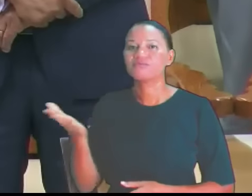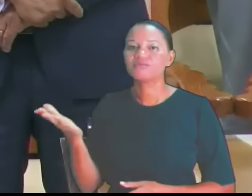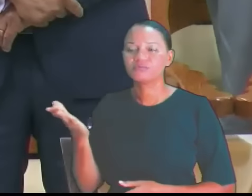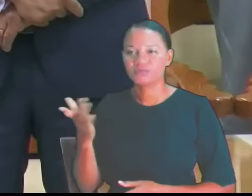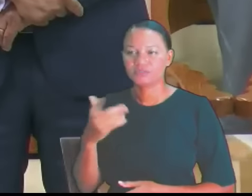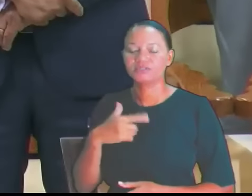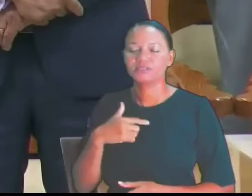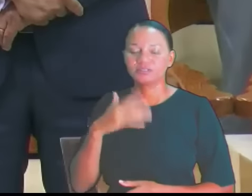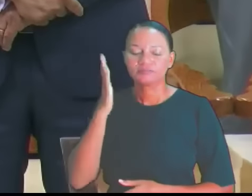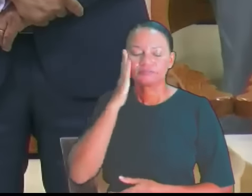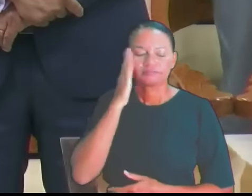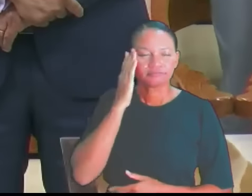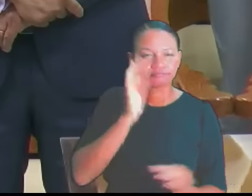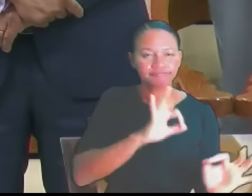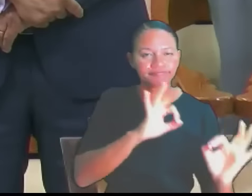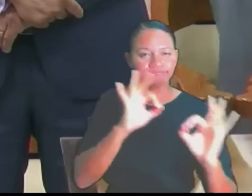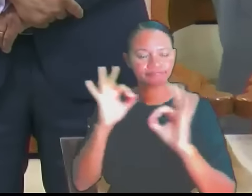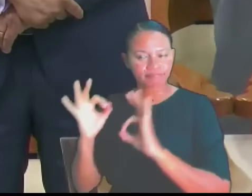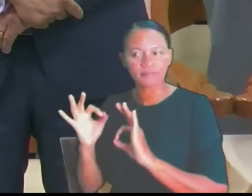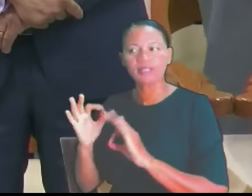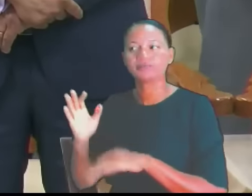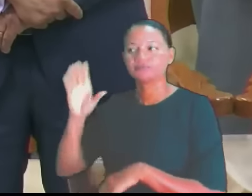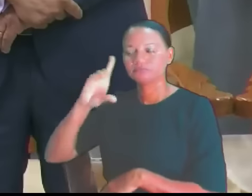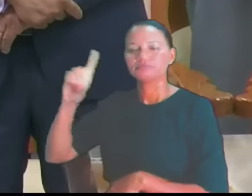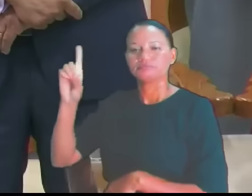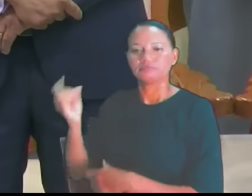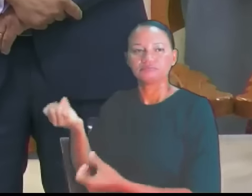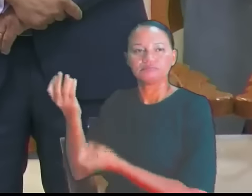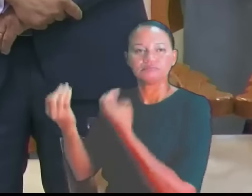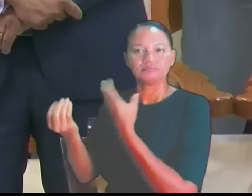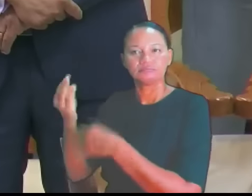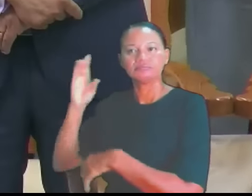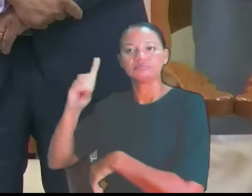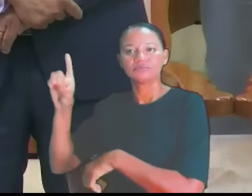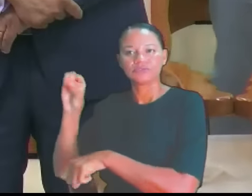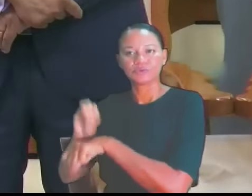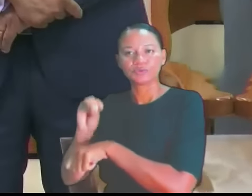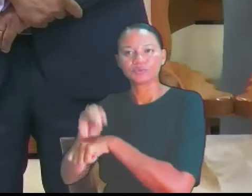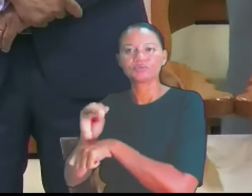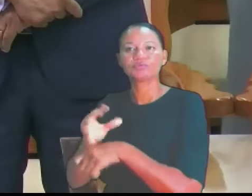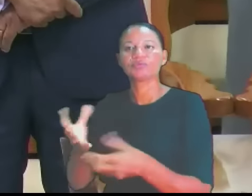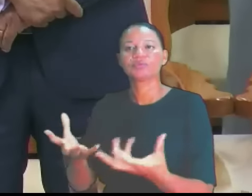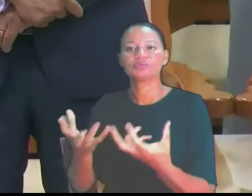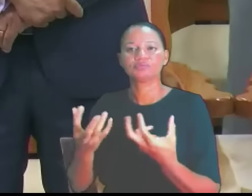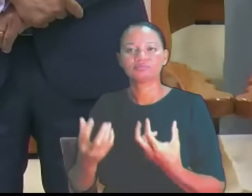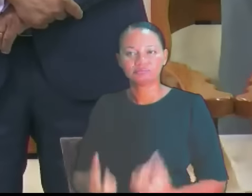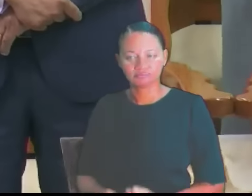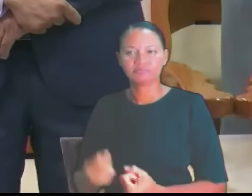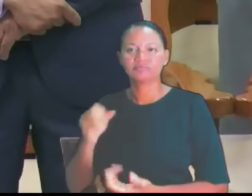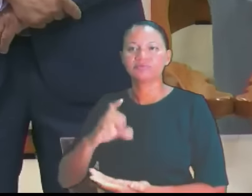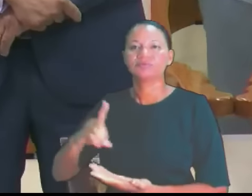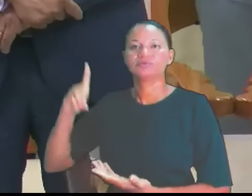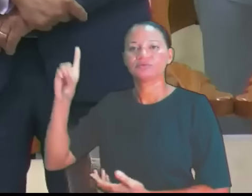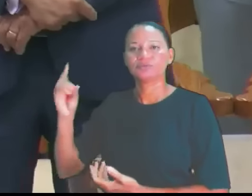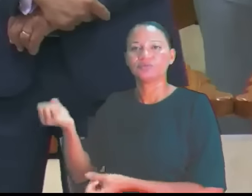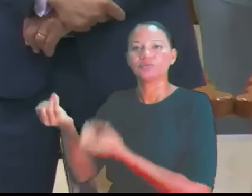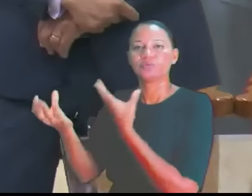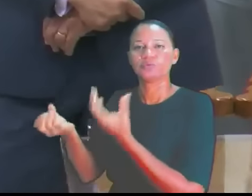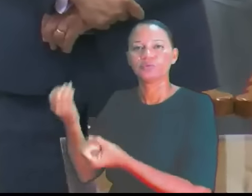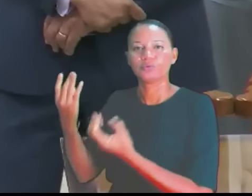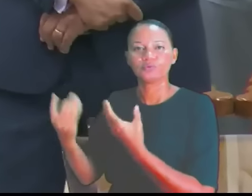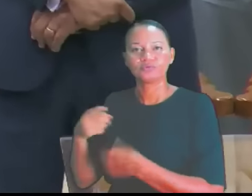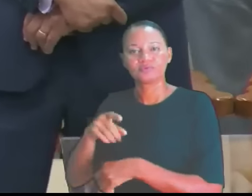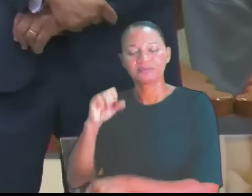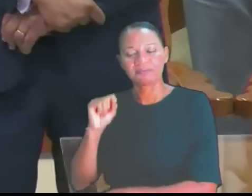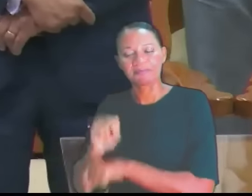a palavra, entendeu que Deus é a sua fonte, que Deus é o seu provedor, e quer receber esse Deus que é fonte. Talvez você está parado,